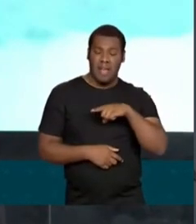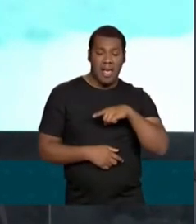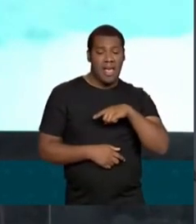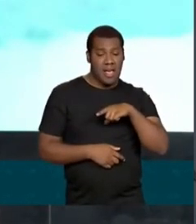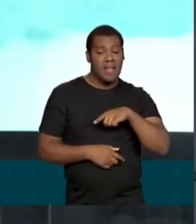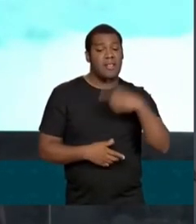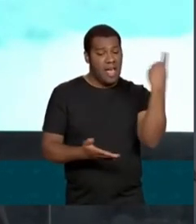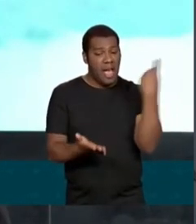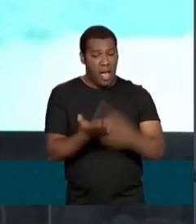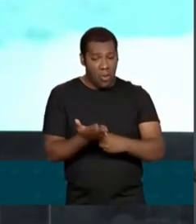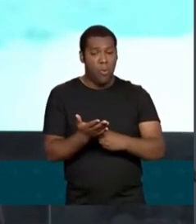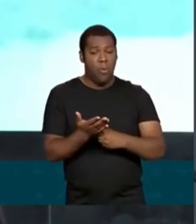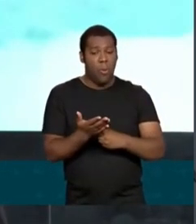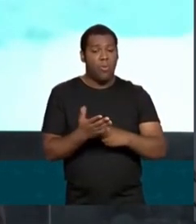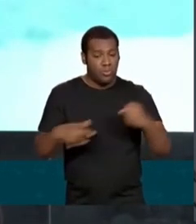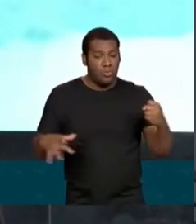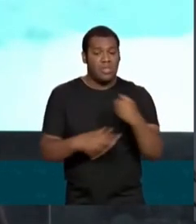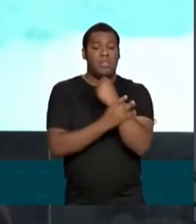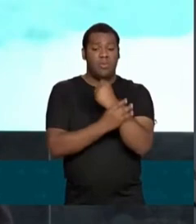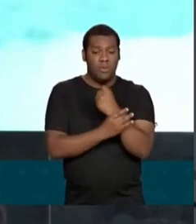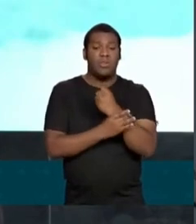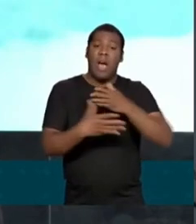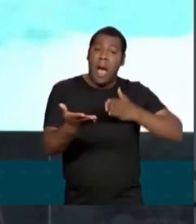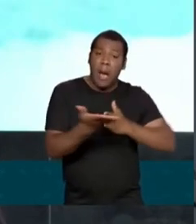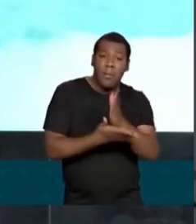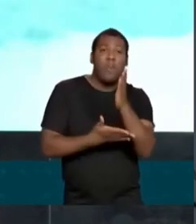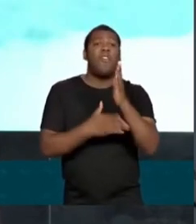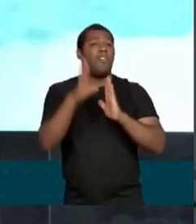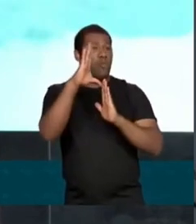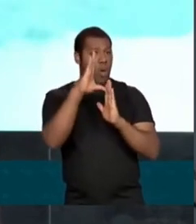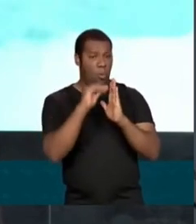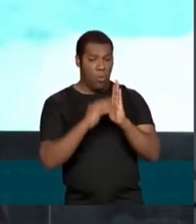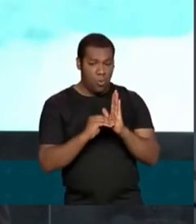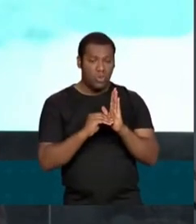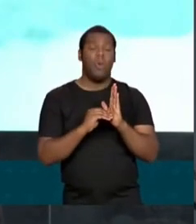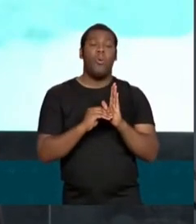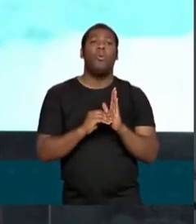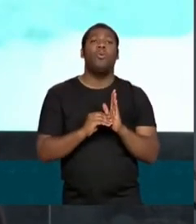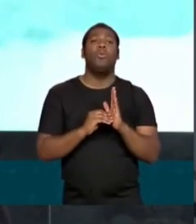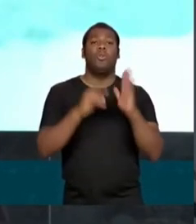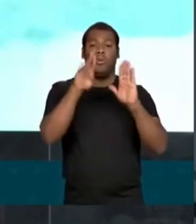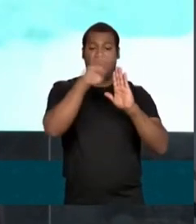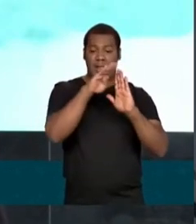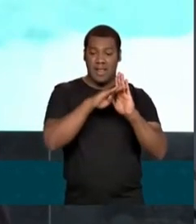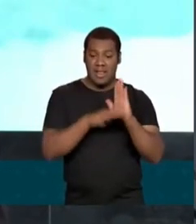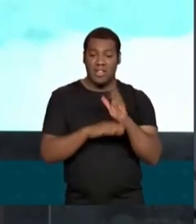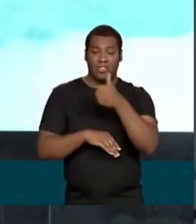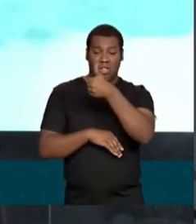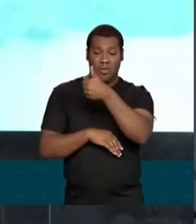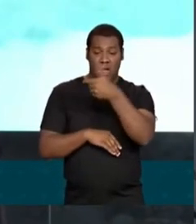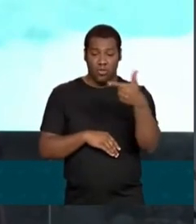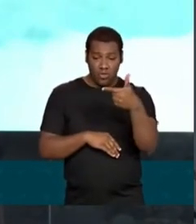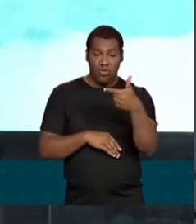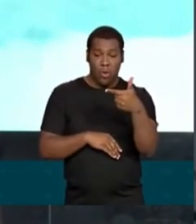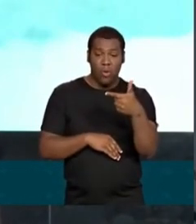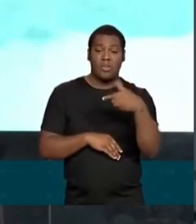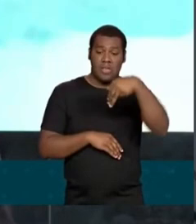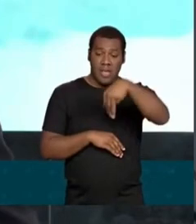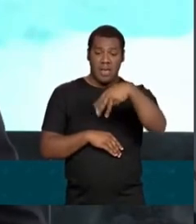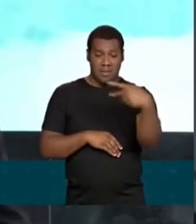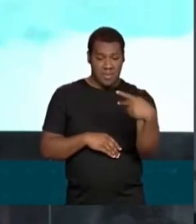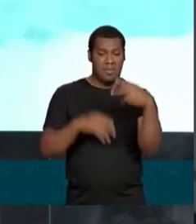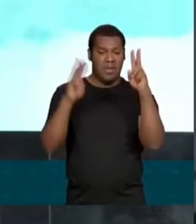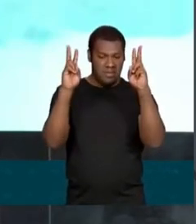do primeiro acordo e compromisso de aprovarmos o conteúdo das 12mp a cor de compromisso de tudo aquilo que